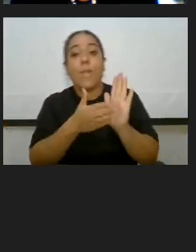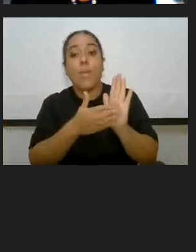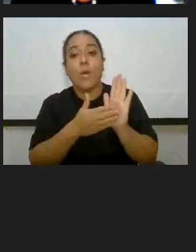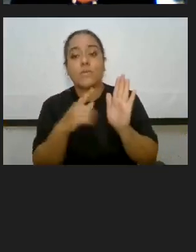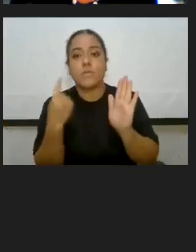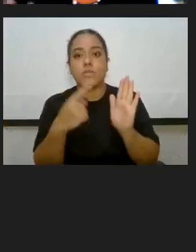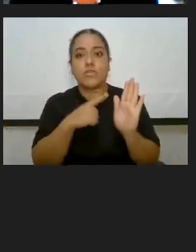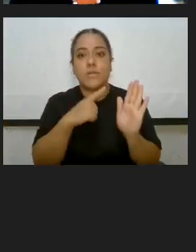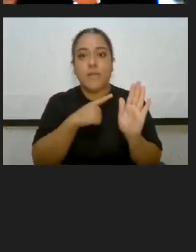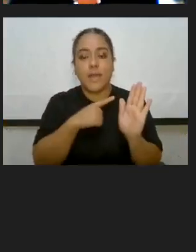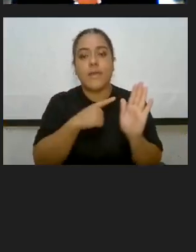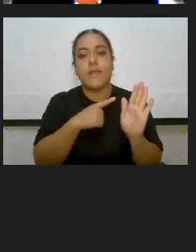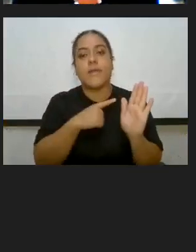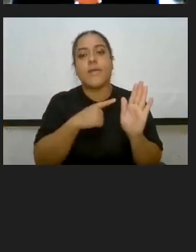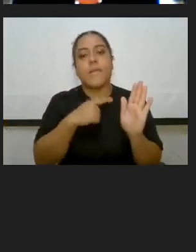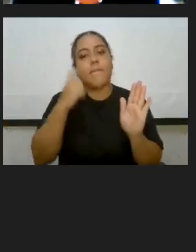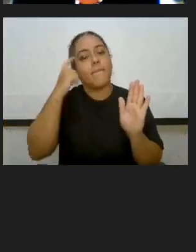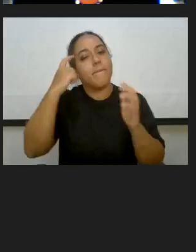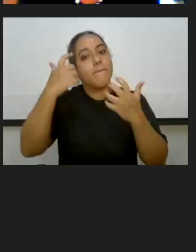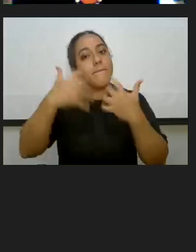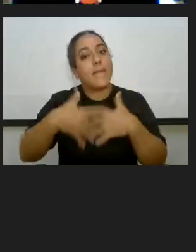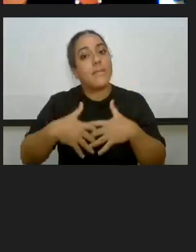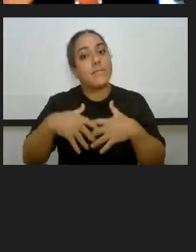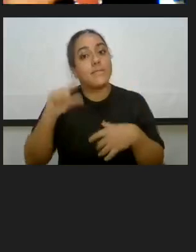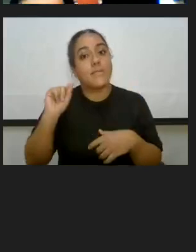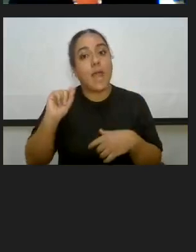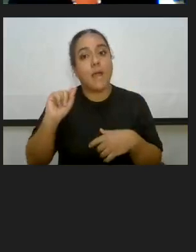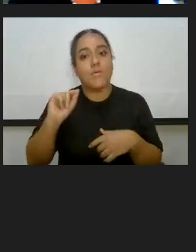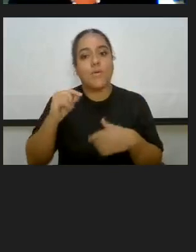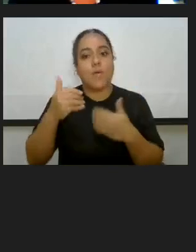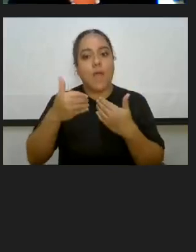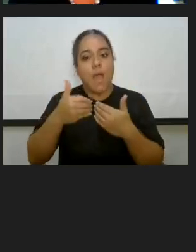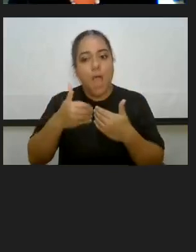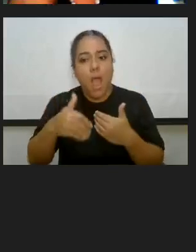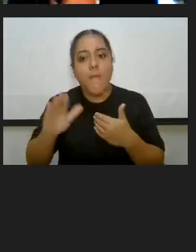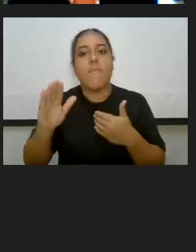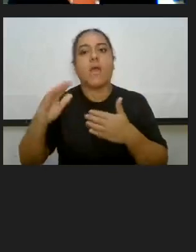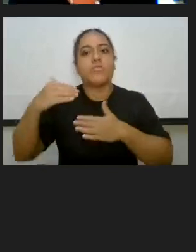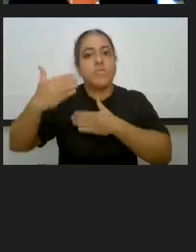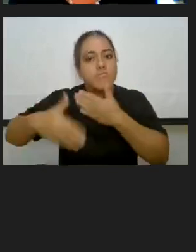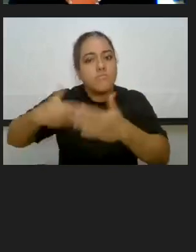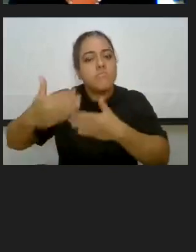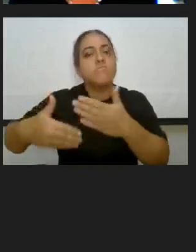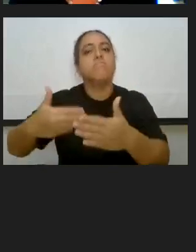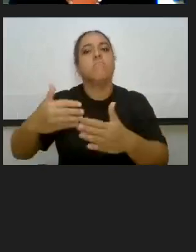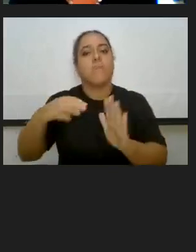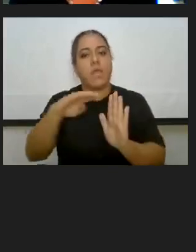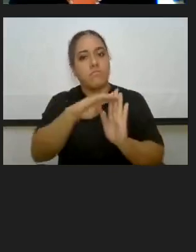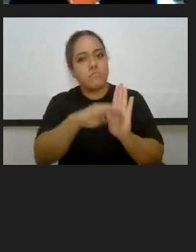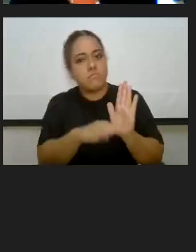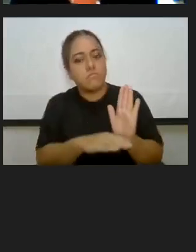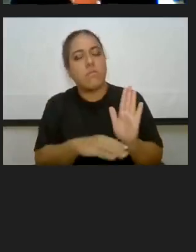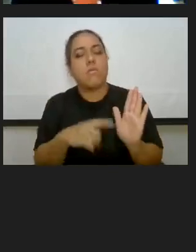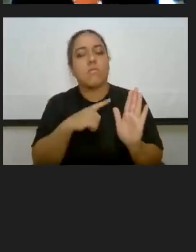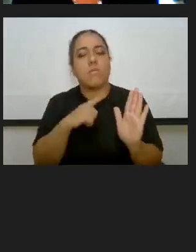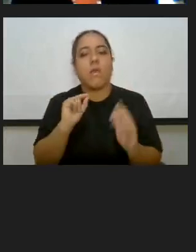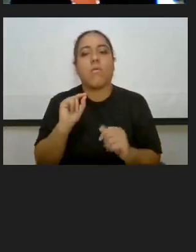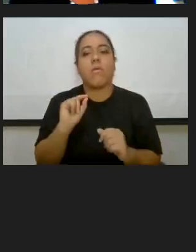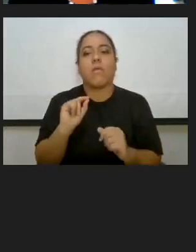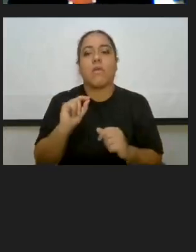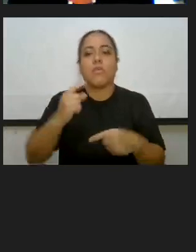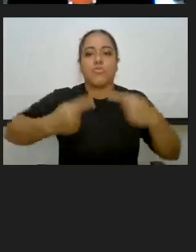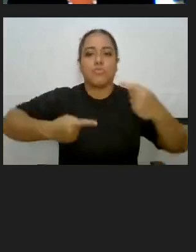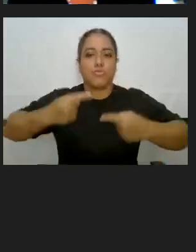fazer pensando a partir de toda essa proposta que a gente tem de